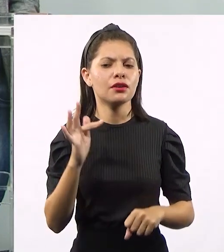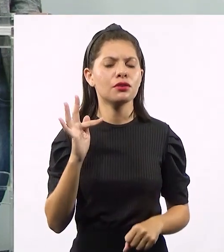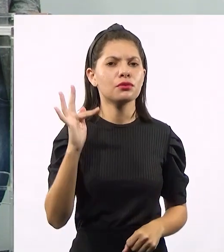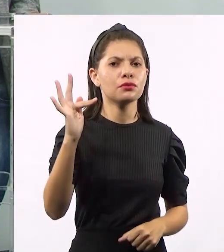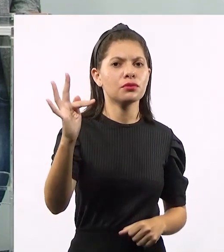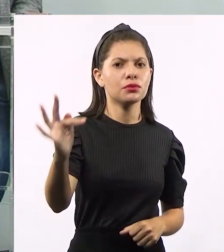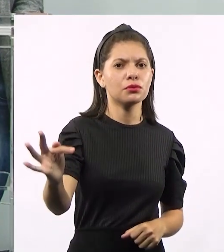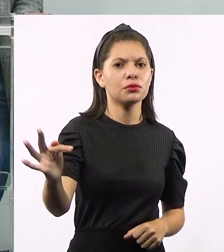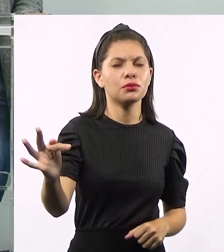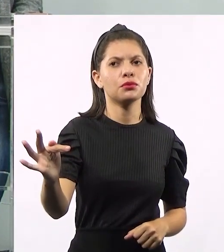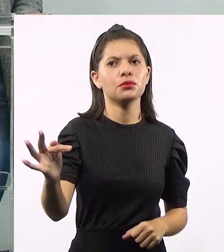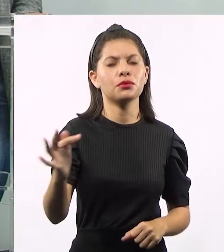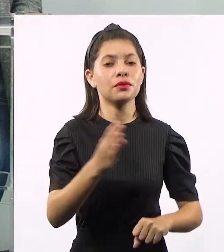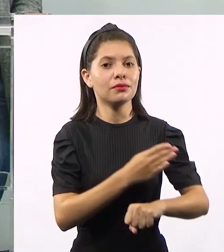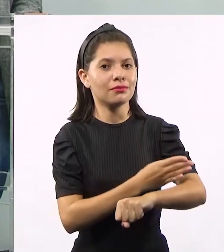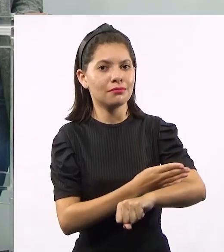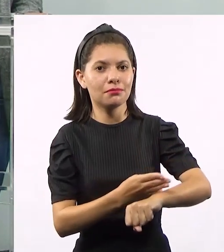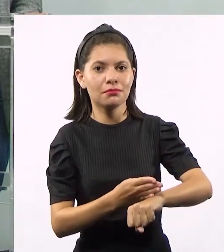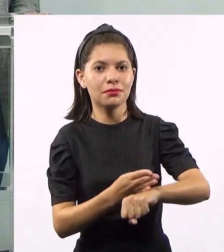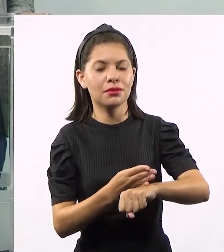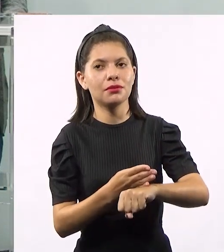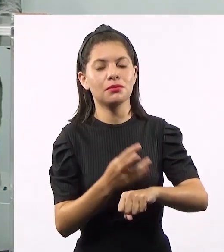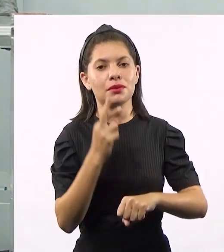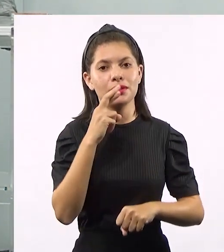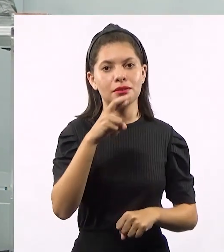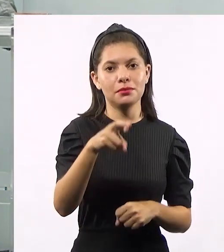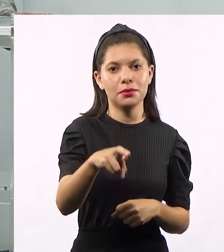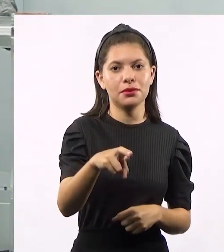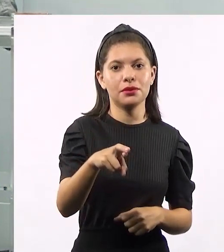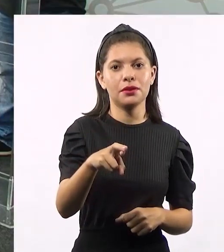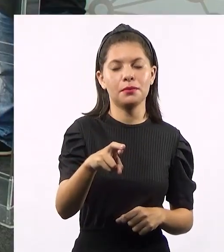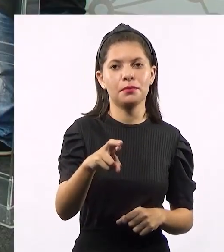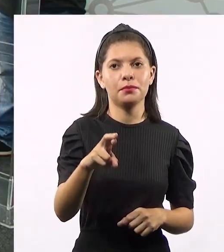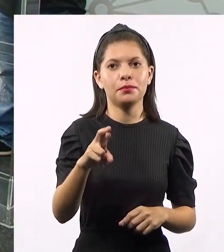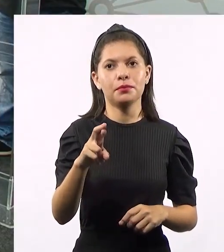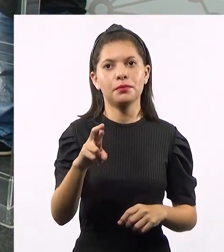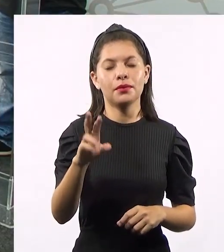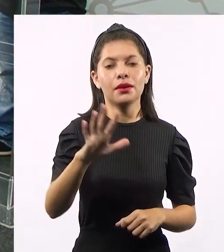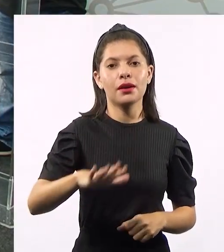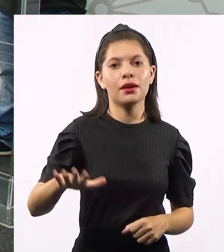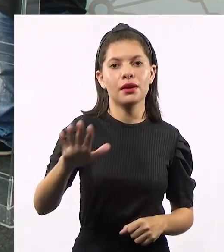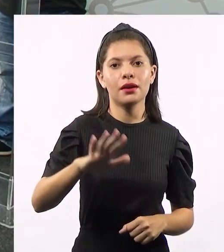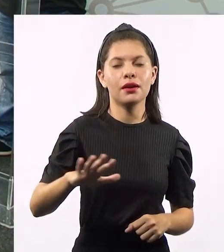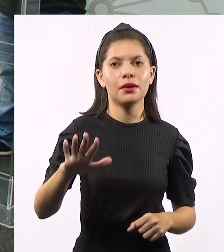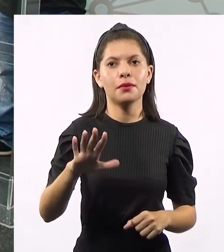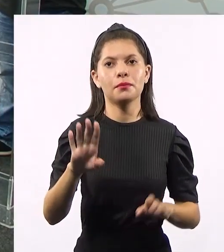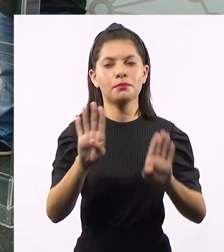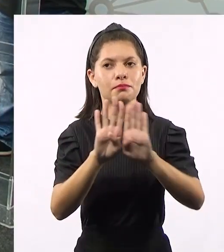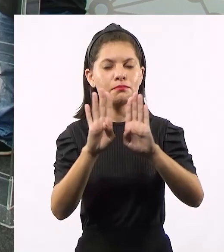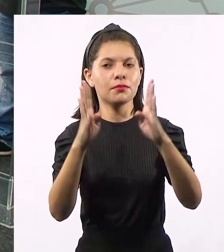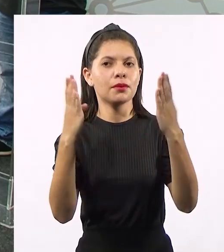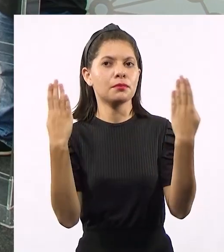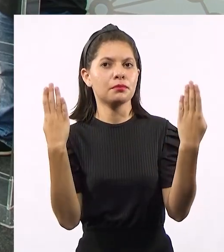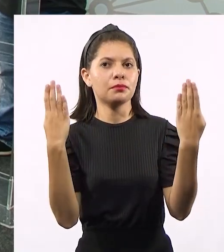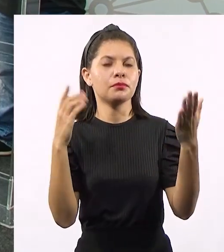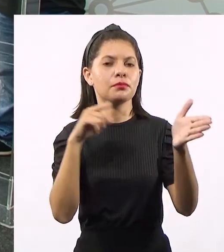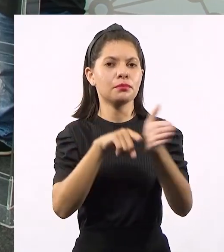o professor ele vai deixar em branco. Então, quando você não conhece a área, o melhor é você permitir questões